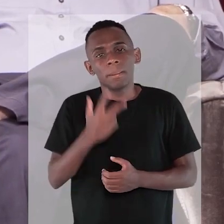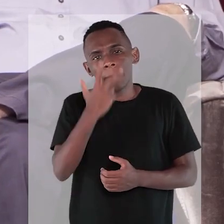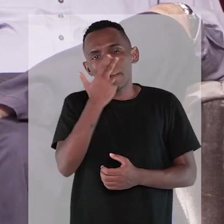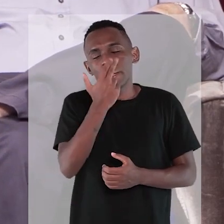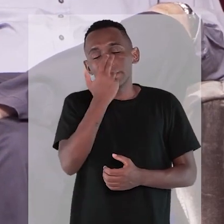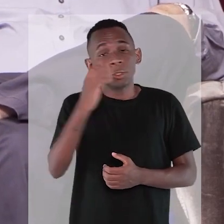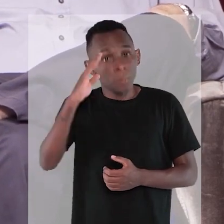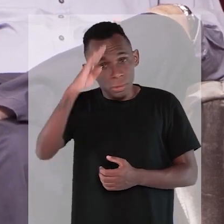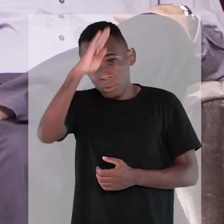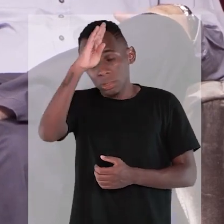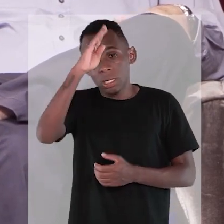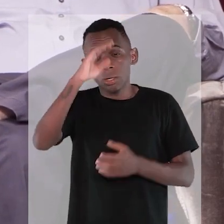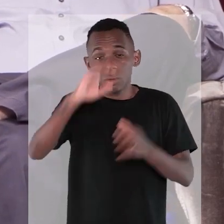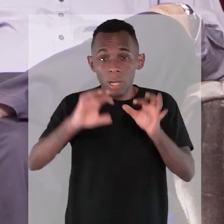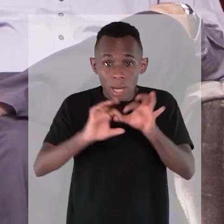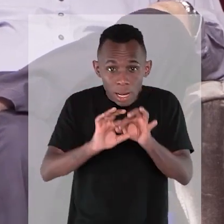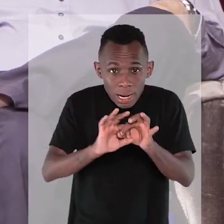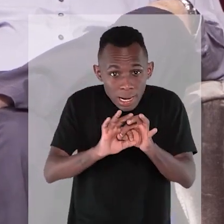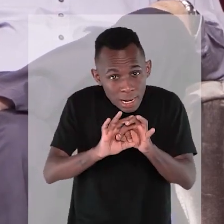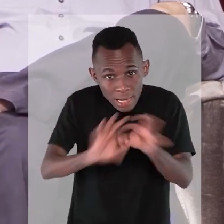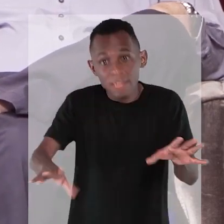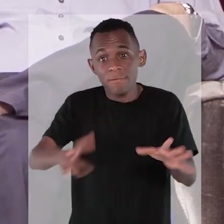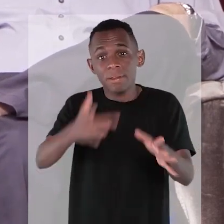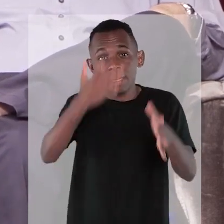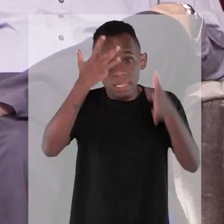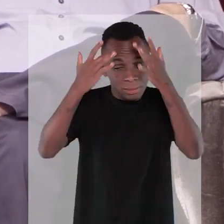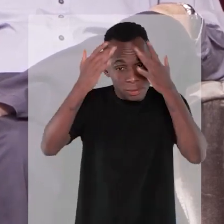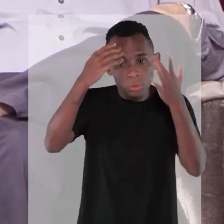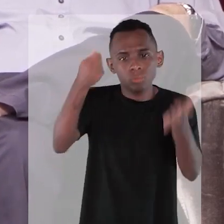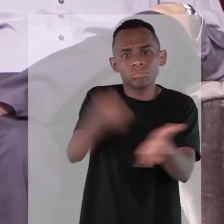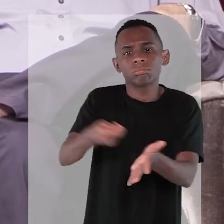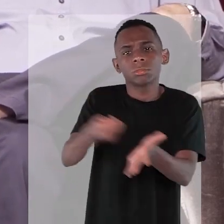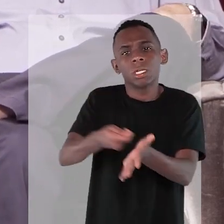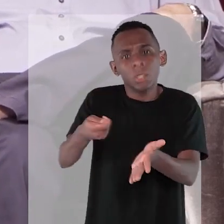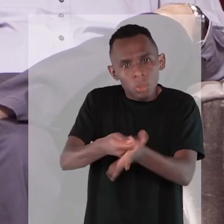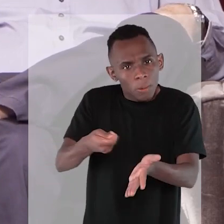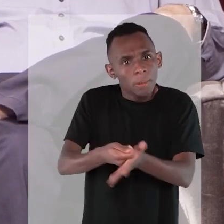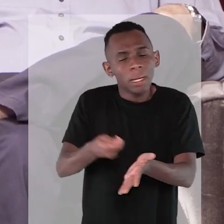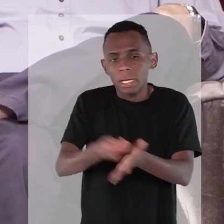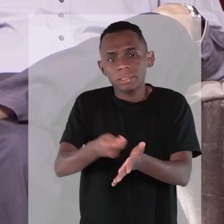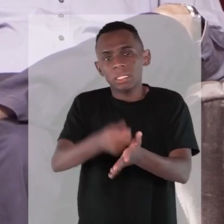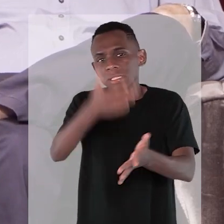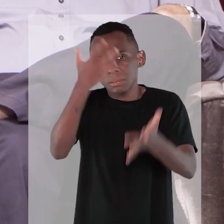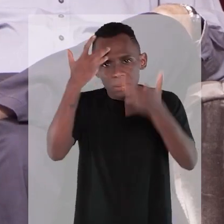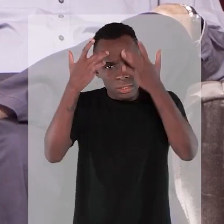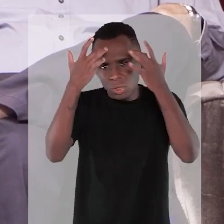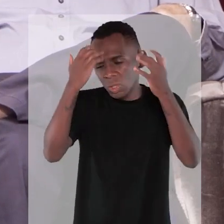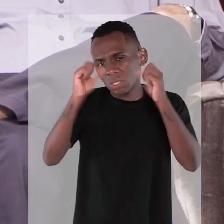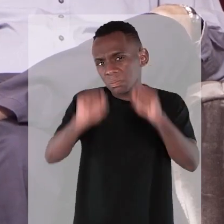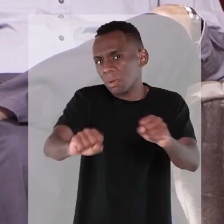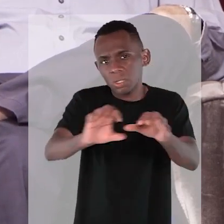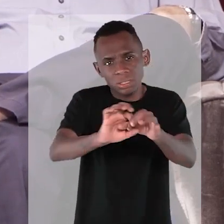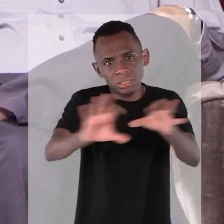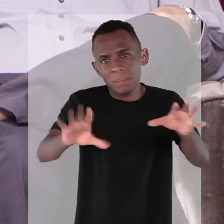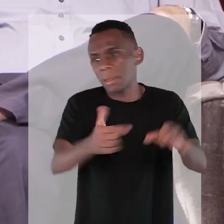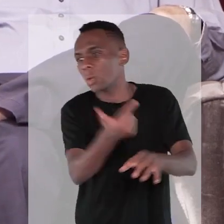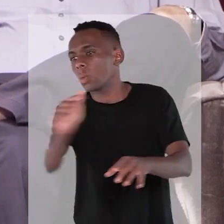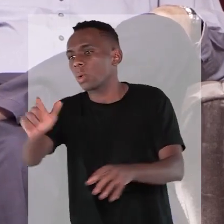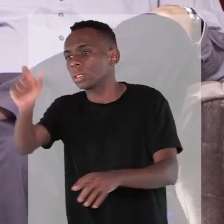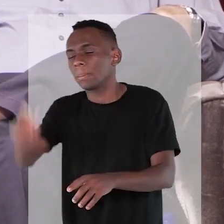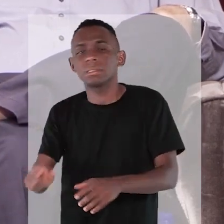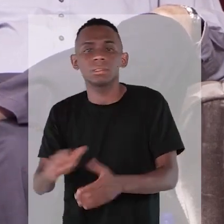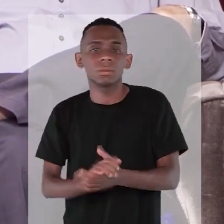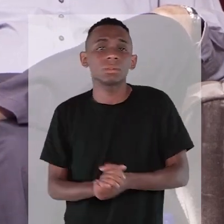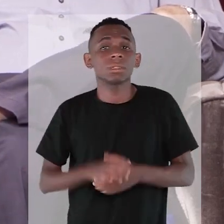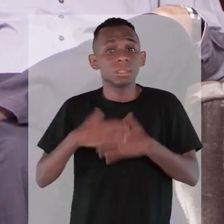Eu autorizo porque eu estou aqui dando um jeito de tirar as ONGs que te impedem de fazer isso, tirar as instituições administrativas que te